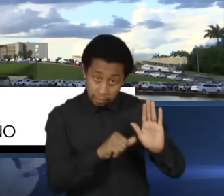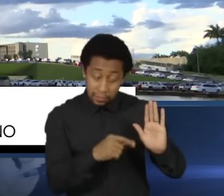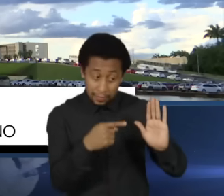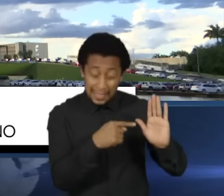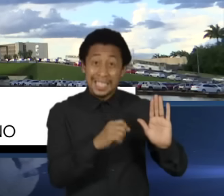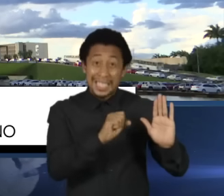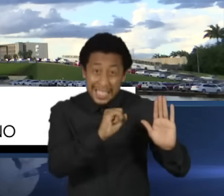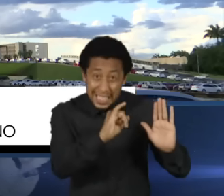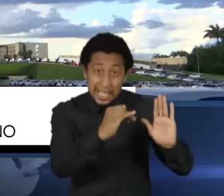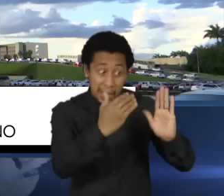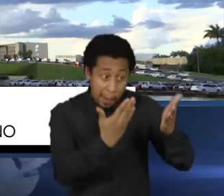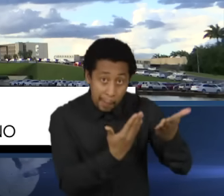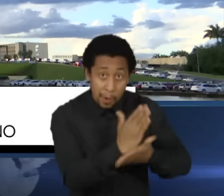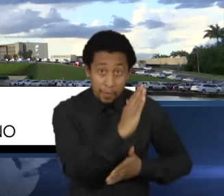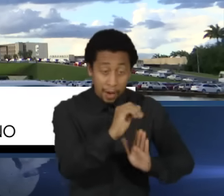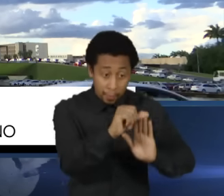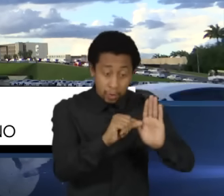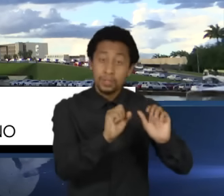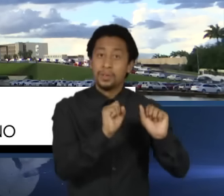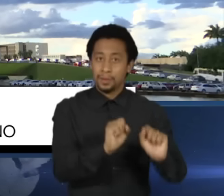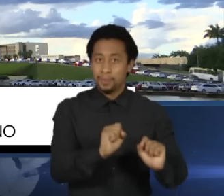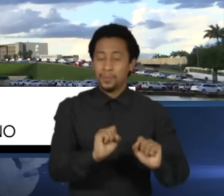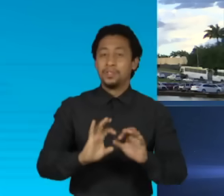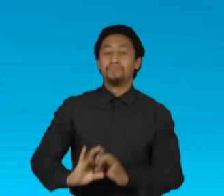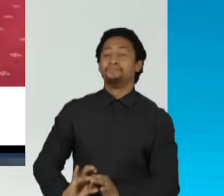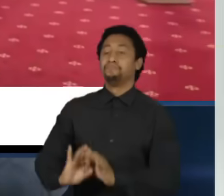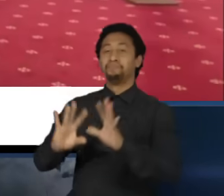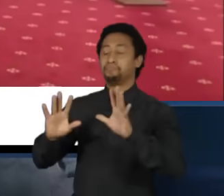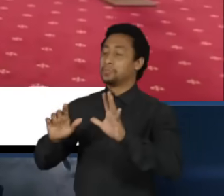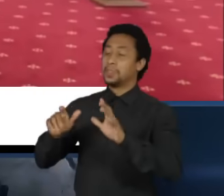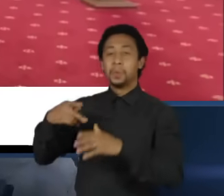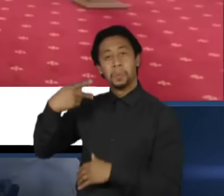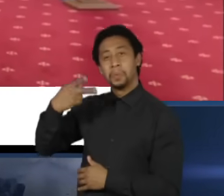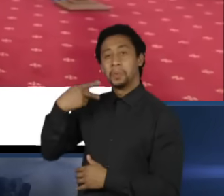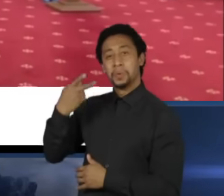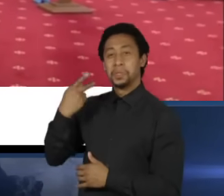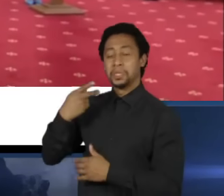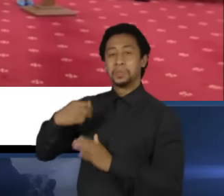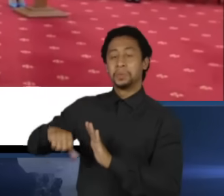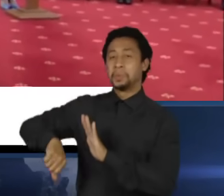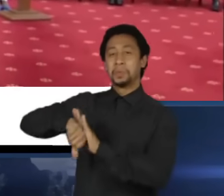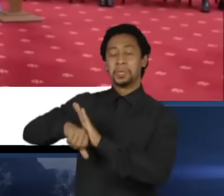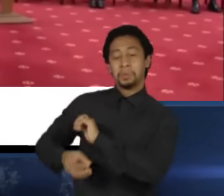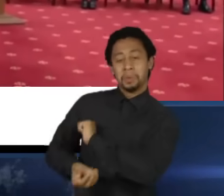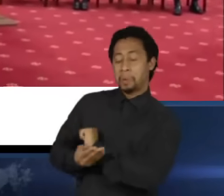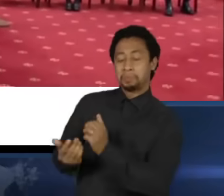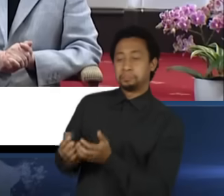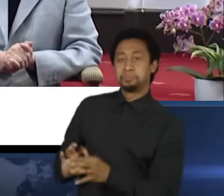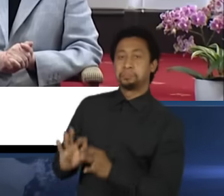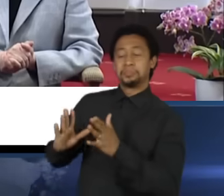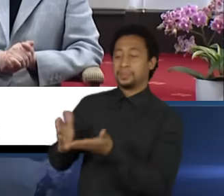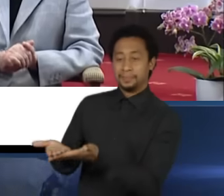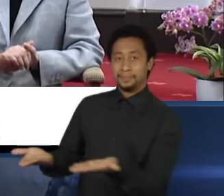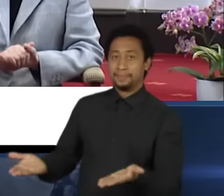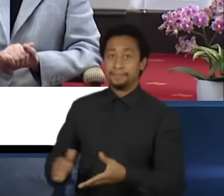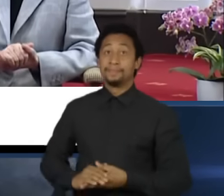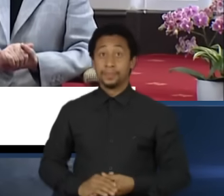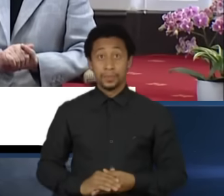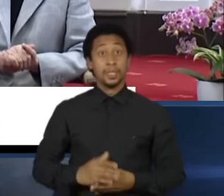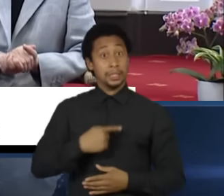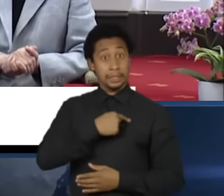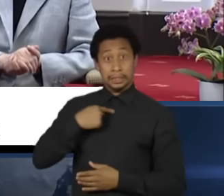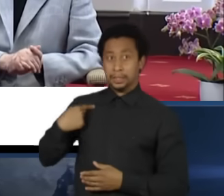políticos condenados e mudar o xadrez eleitoral. Após enfurecer chineses, presidente da Câmara dos